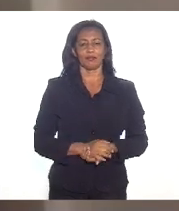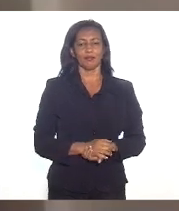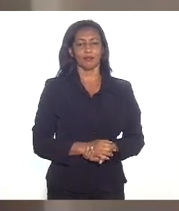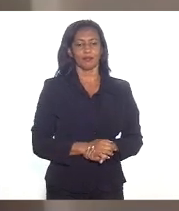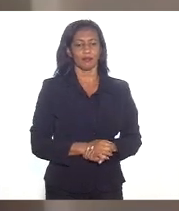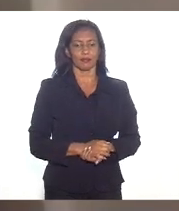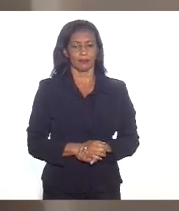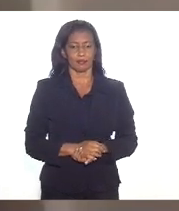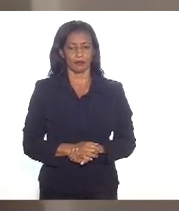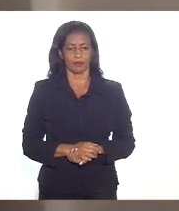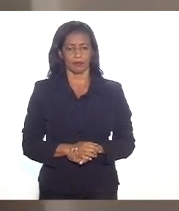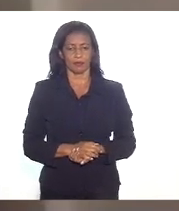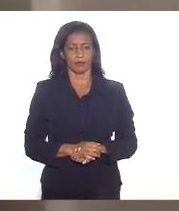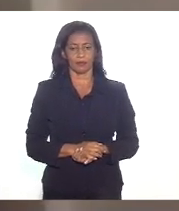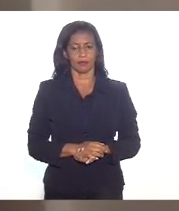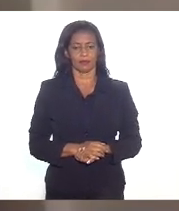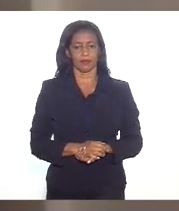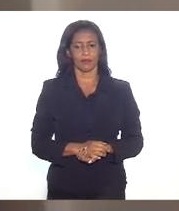Pode, Mariana, por favor.